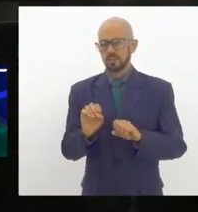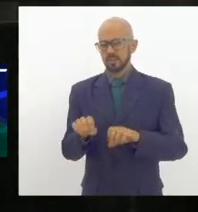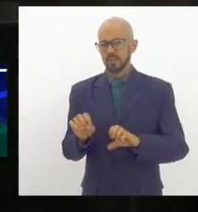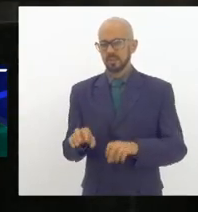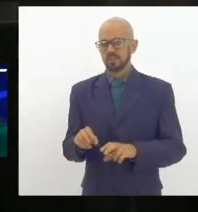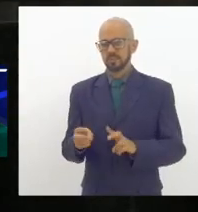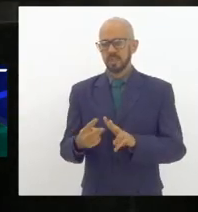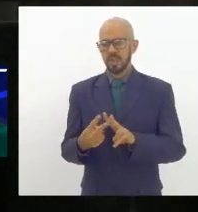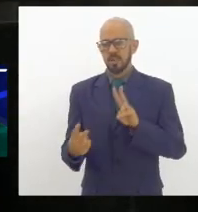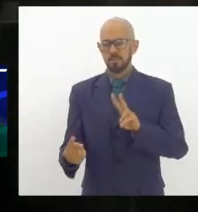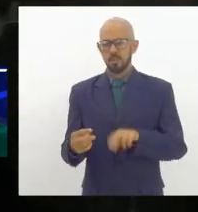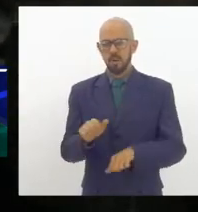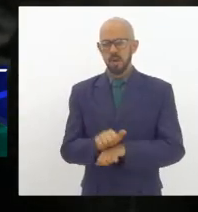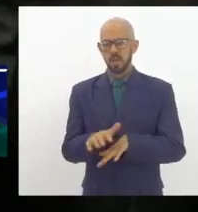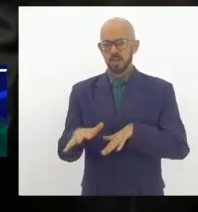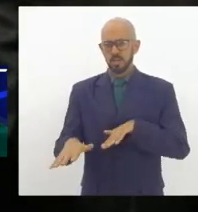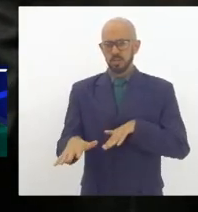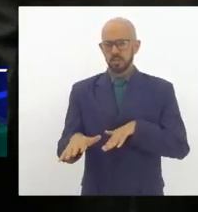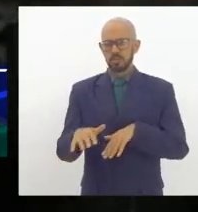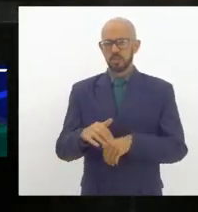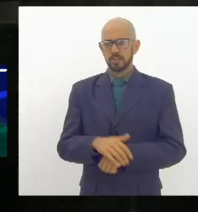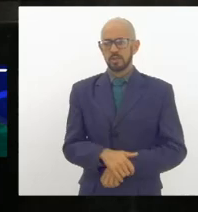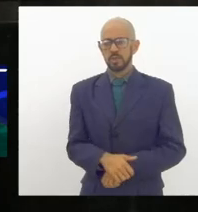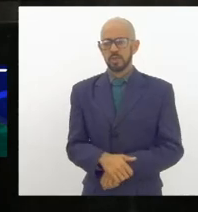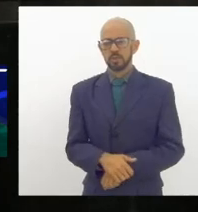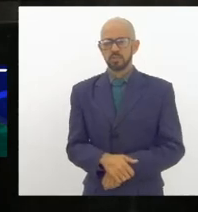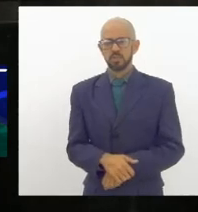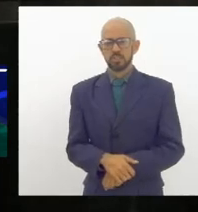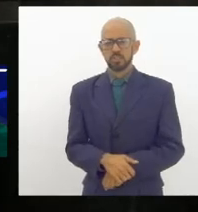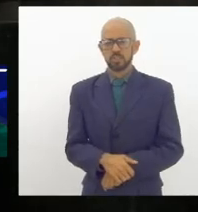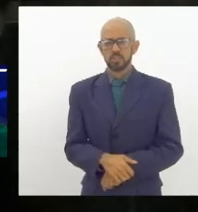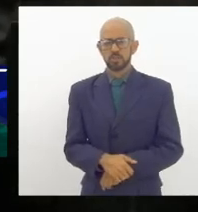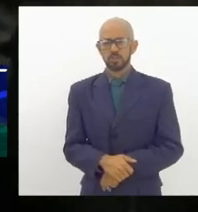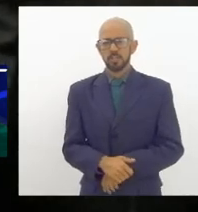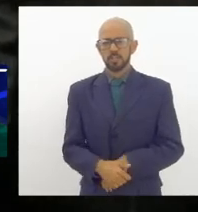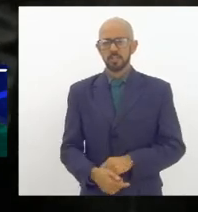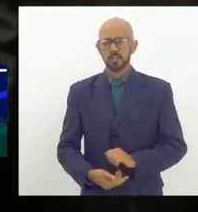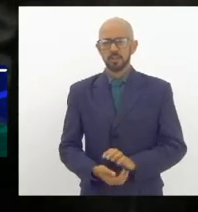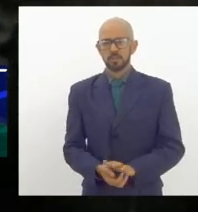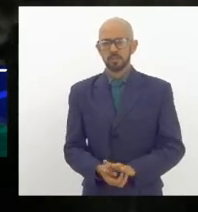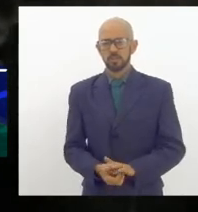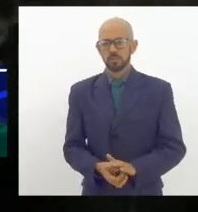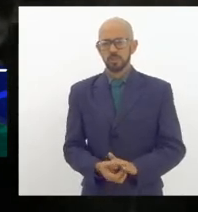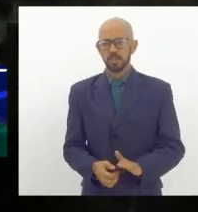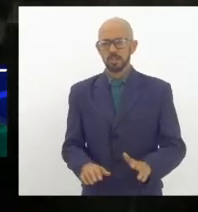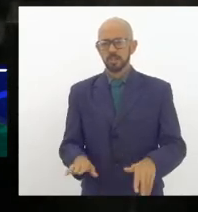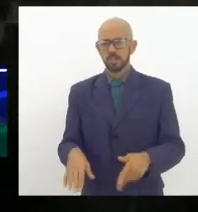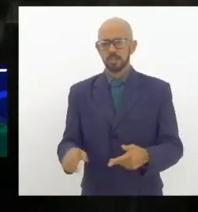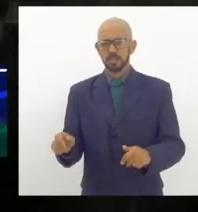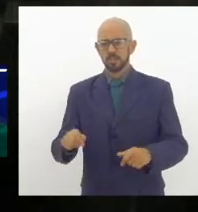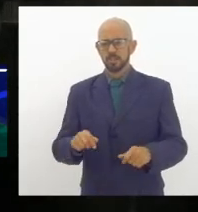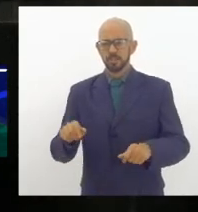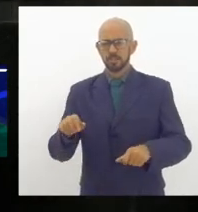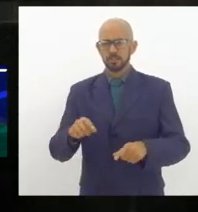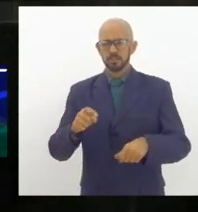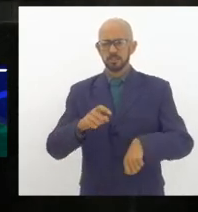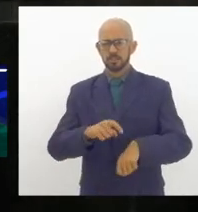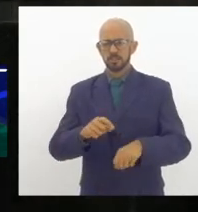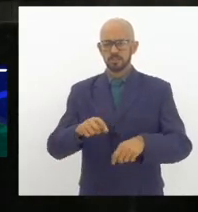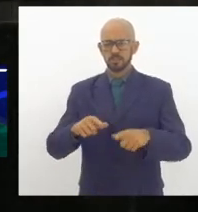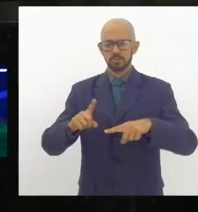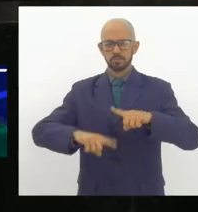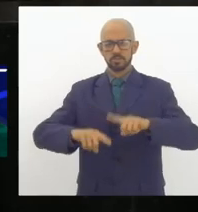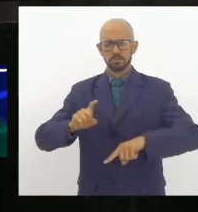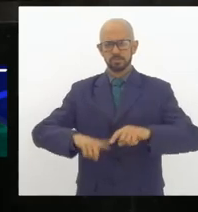a preocupação didática devia tá com os meios eletrônicos e